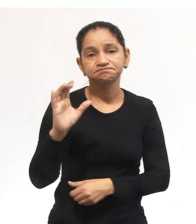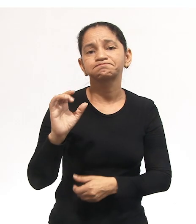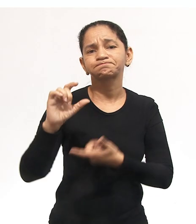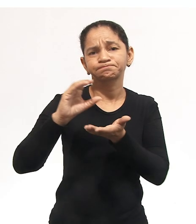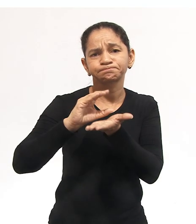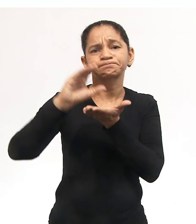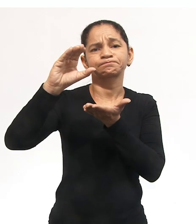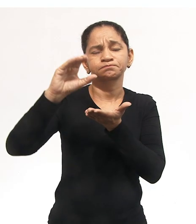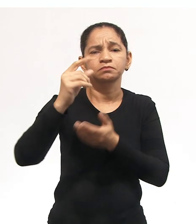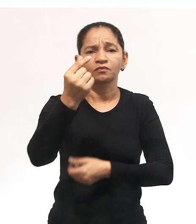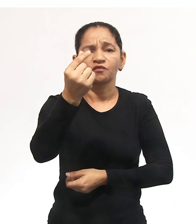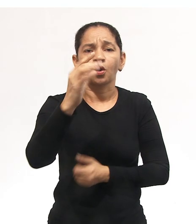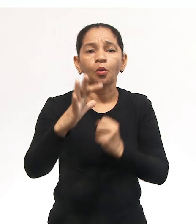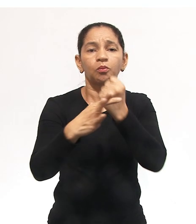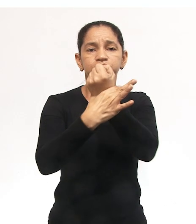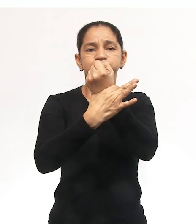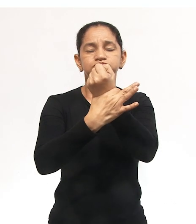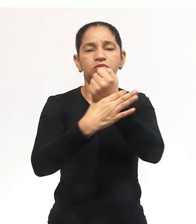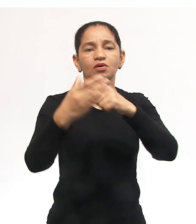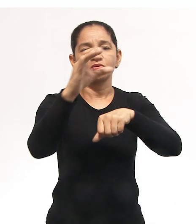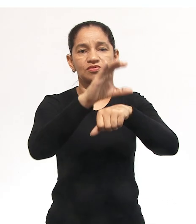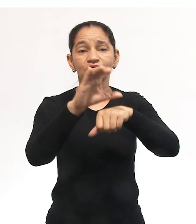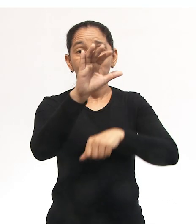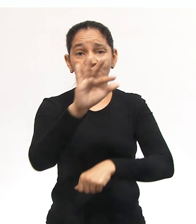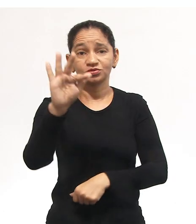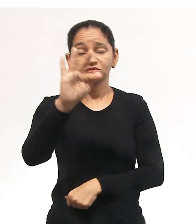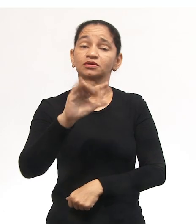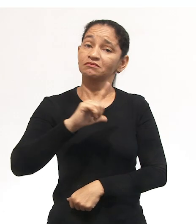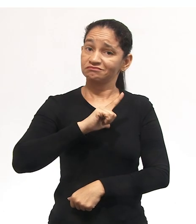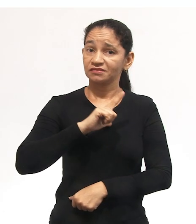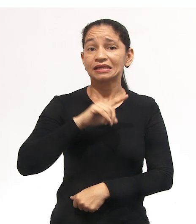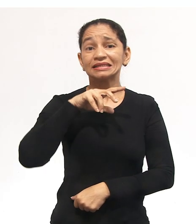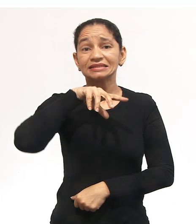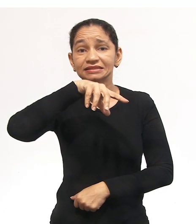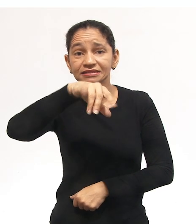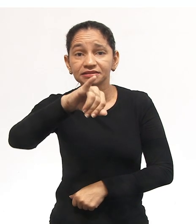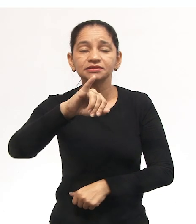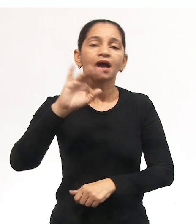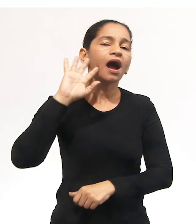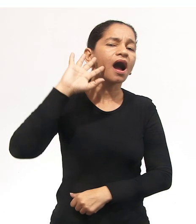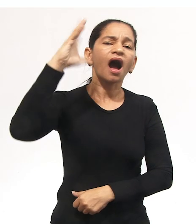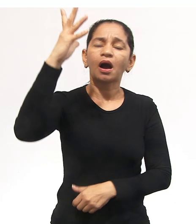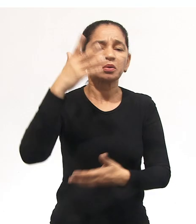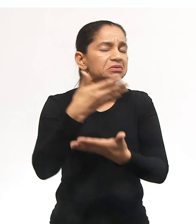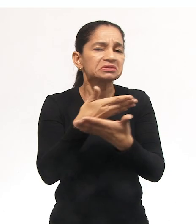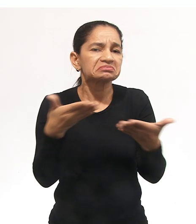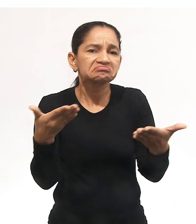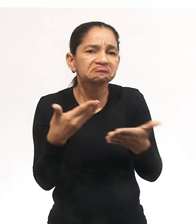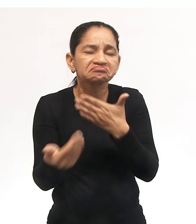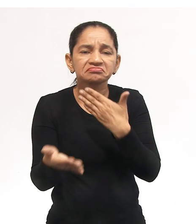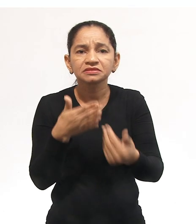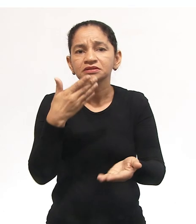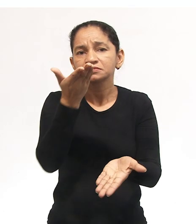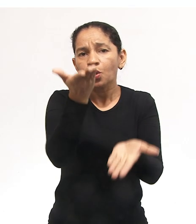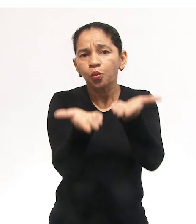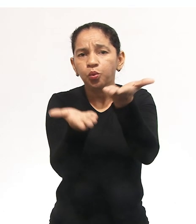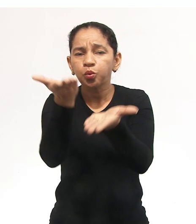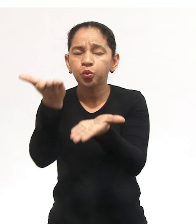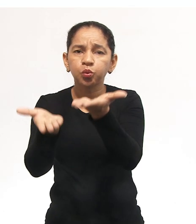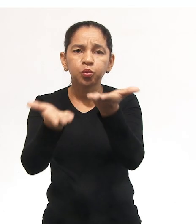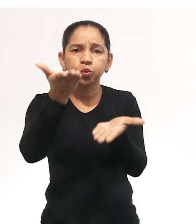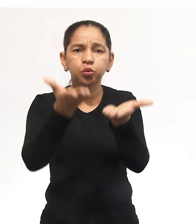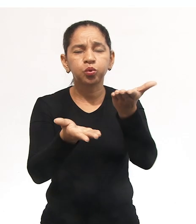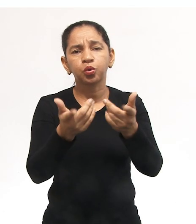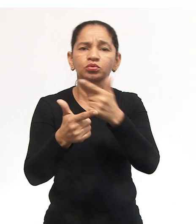Ele está assegurando na Constituição que, mesmo em situações de